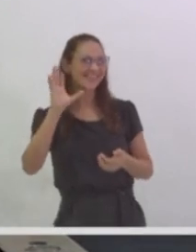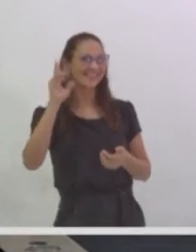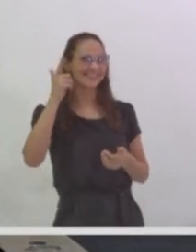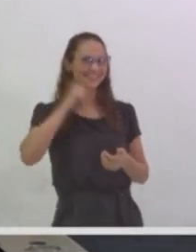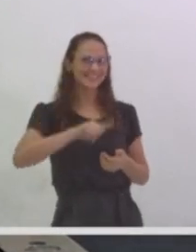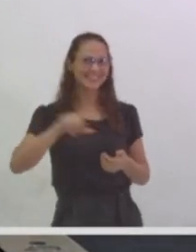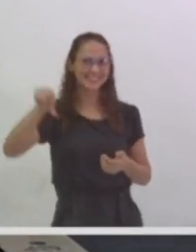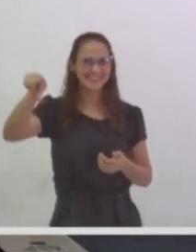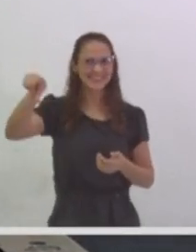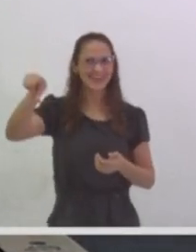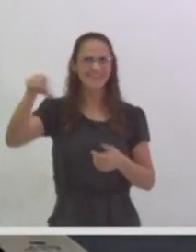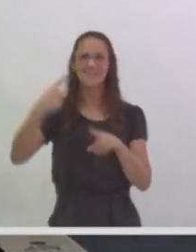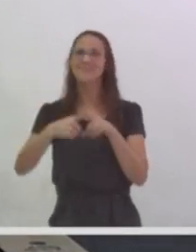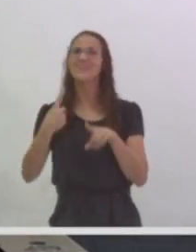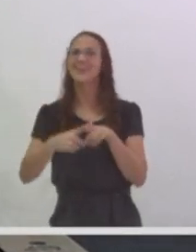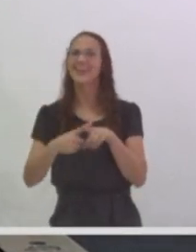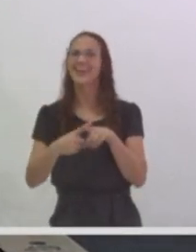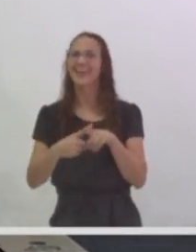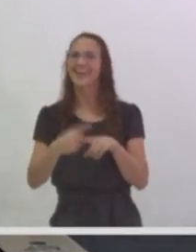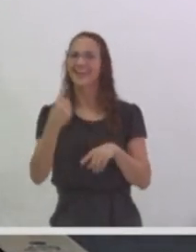lá.